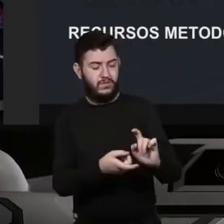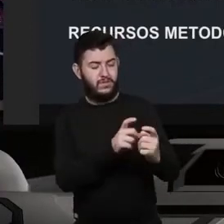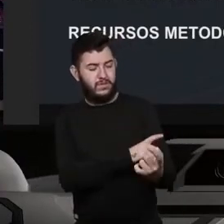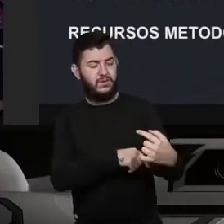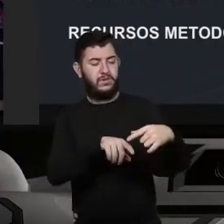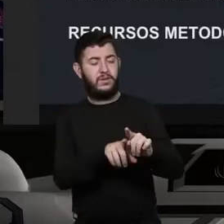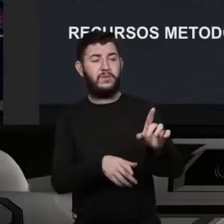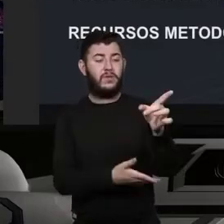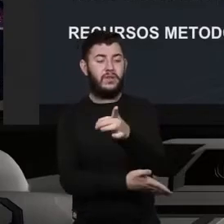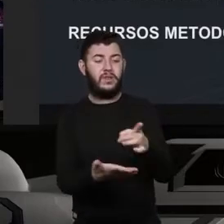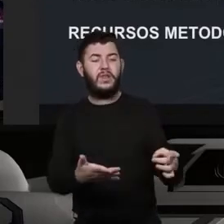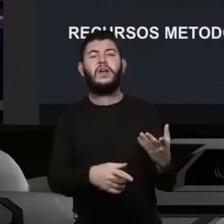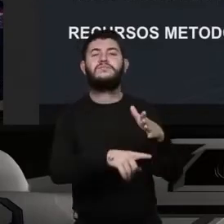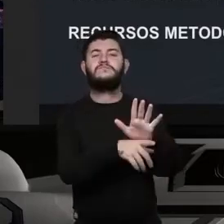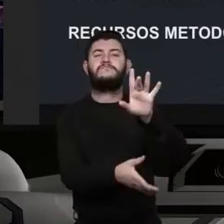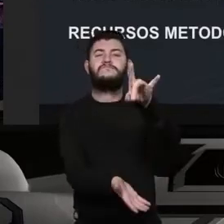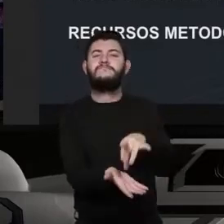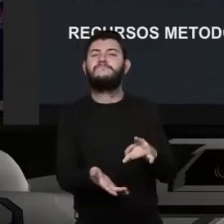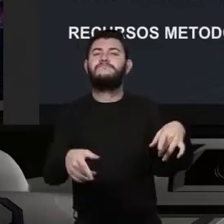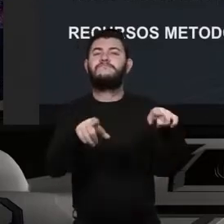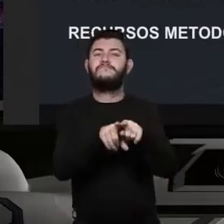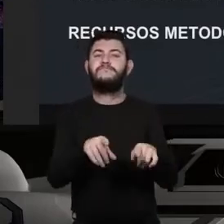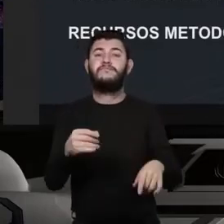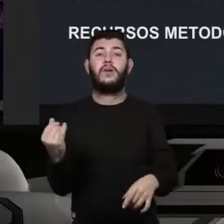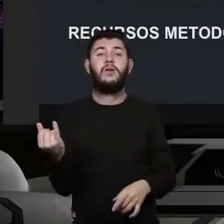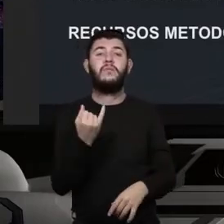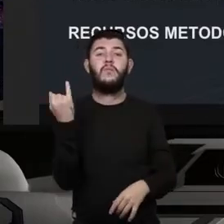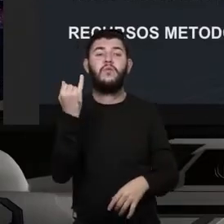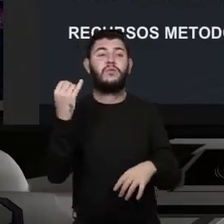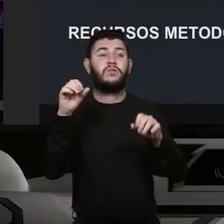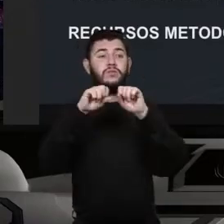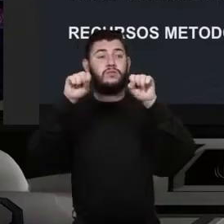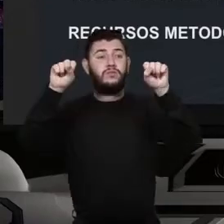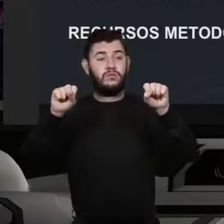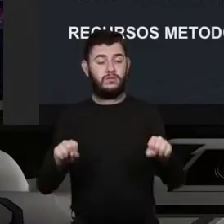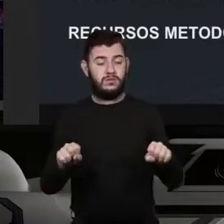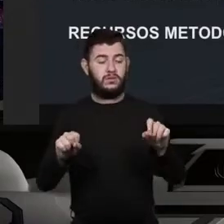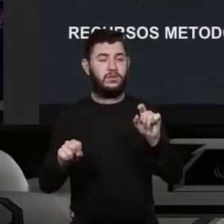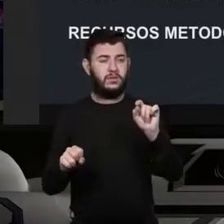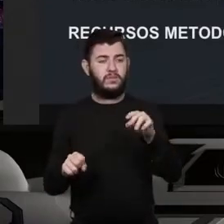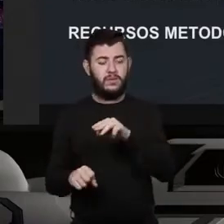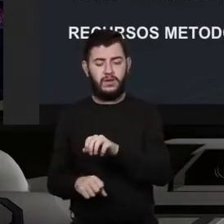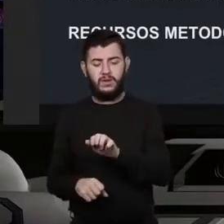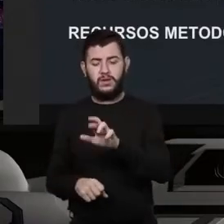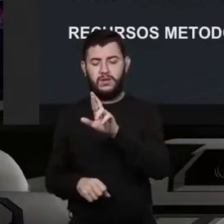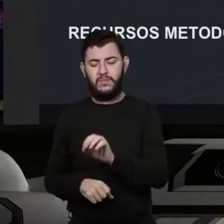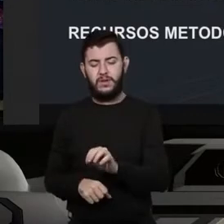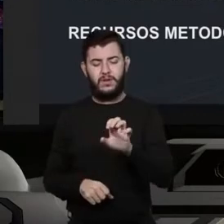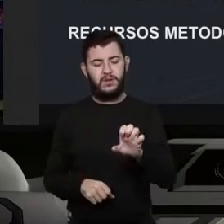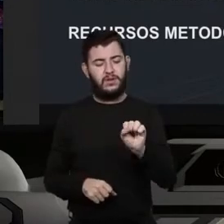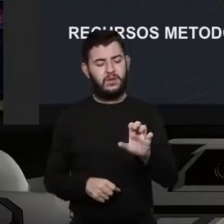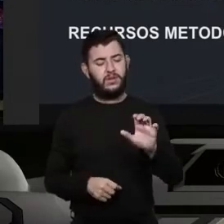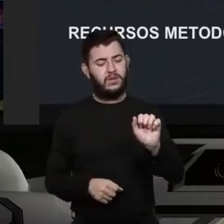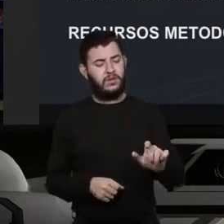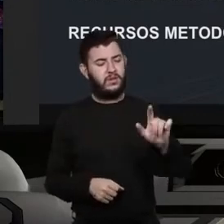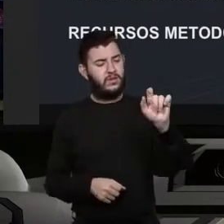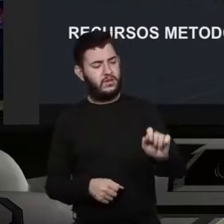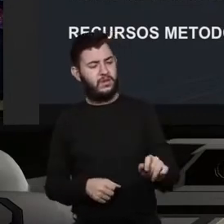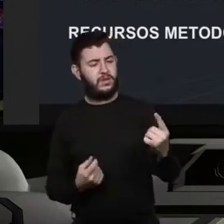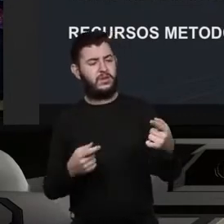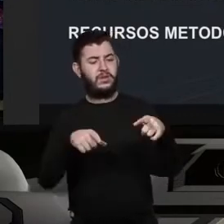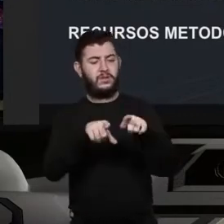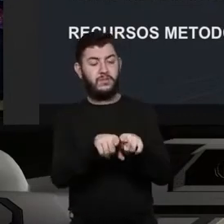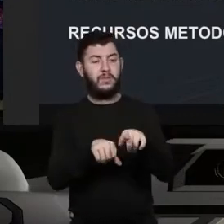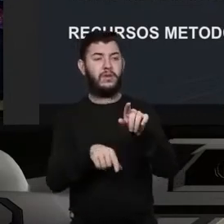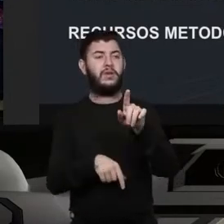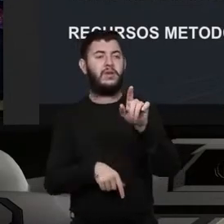isso. Uma grande importância da visão sistêmica de macro escala. Então, muitas vezes a burocracia nos faz propor ideias e